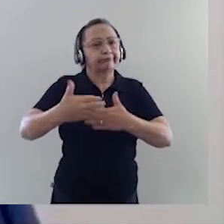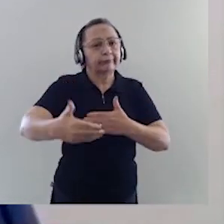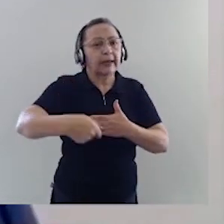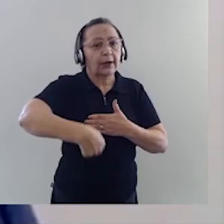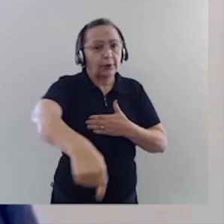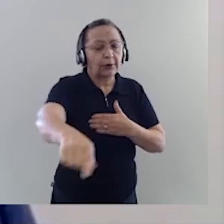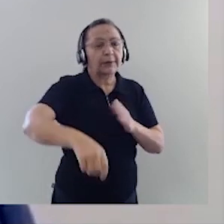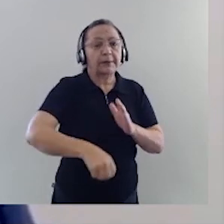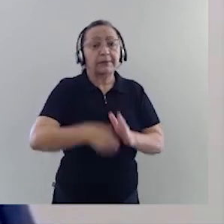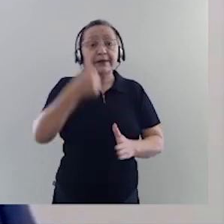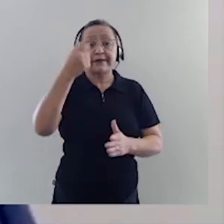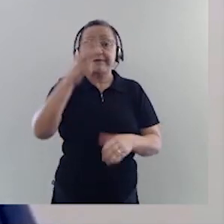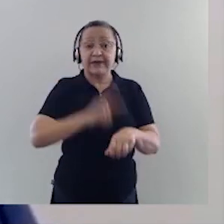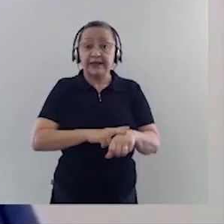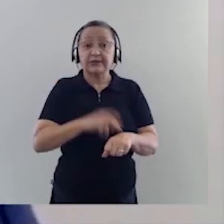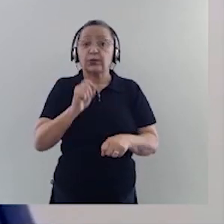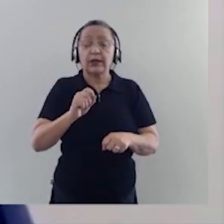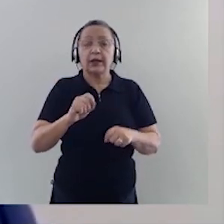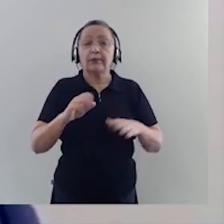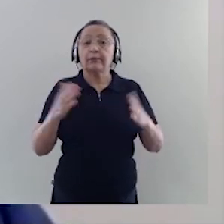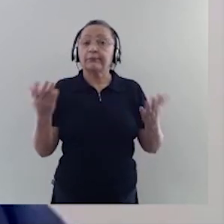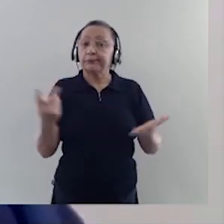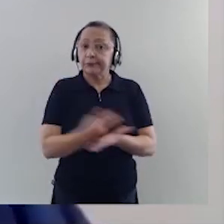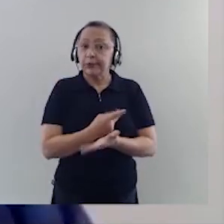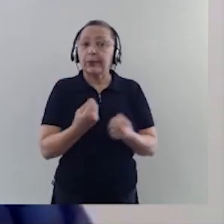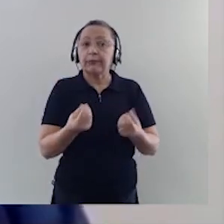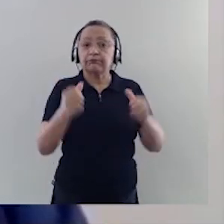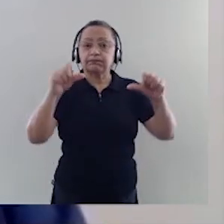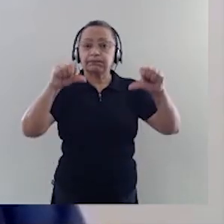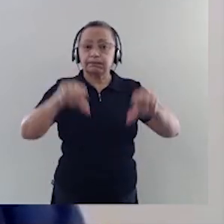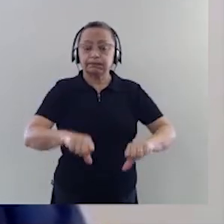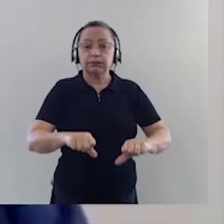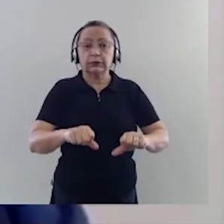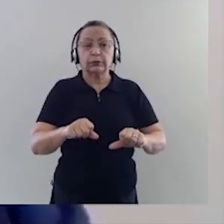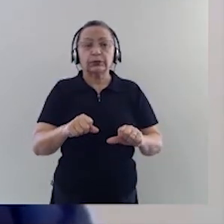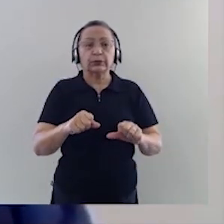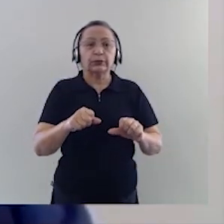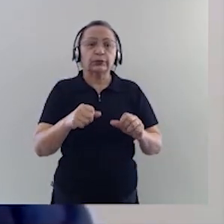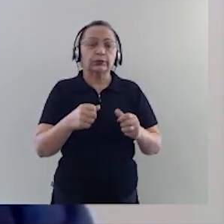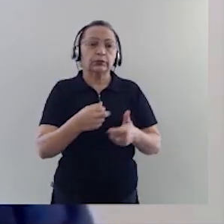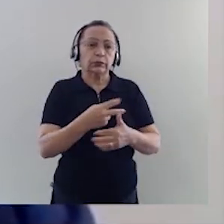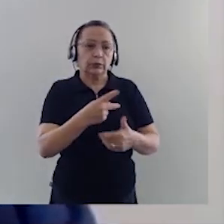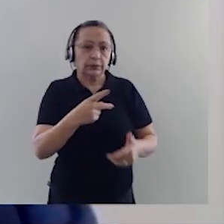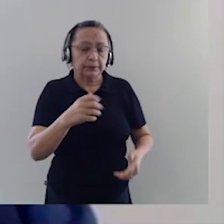pela primeira vez, uma tendência de queda do passivo, né?